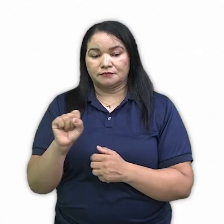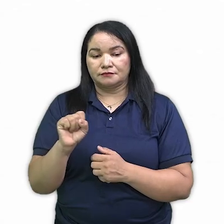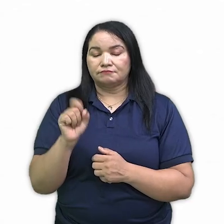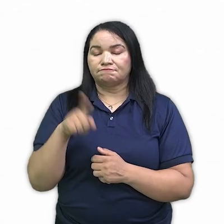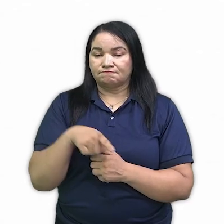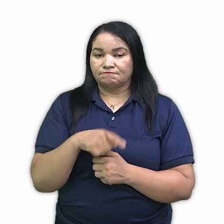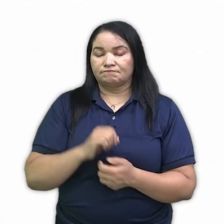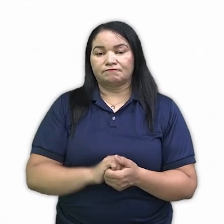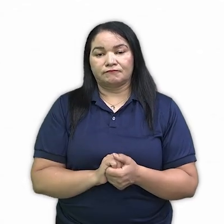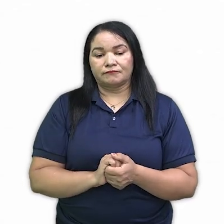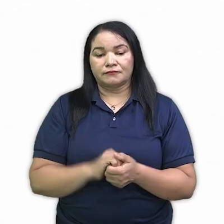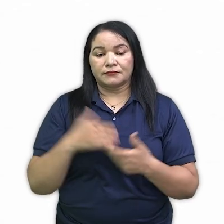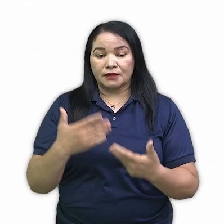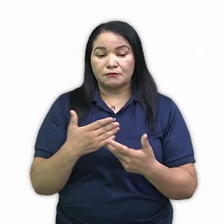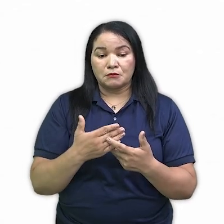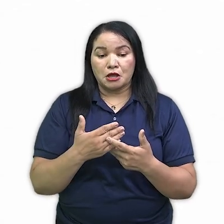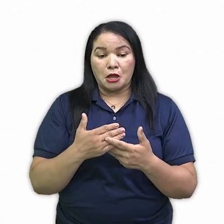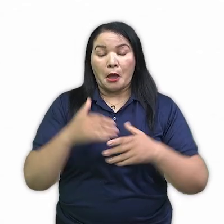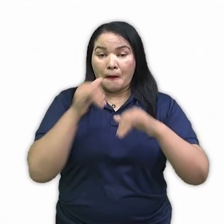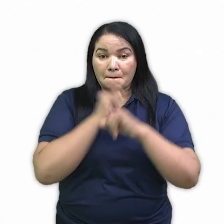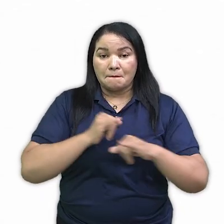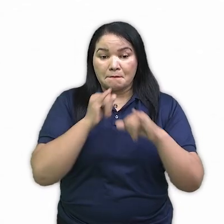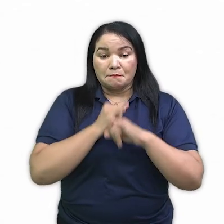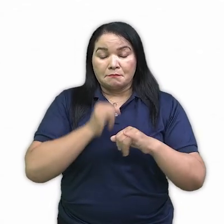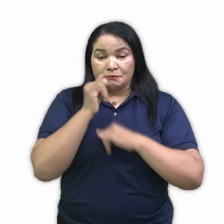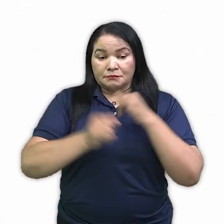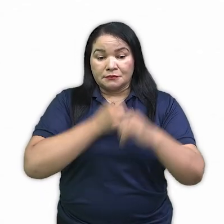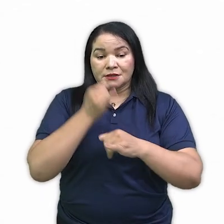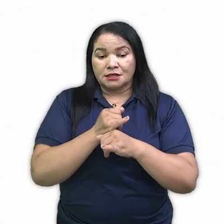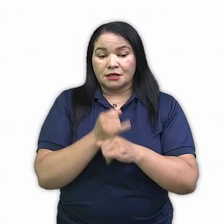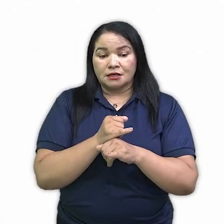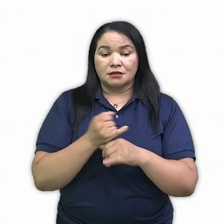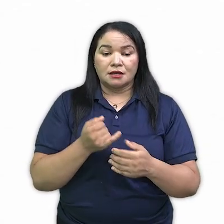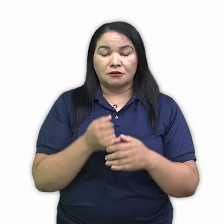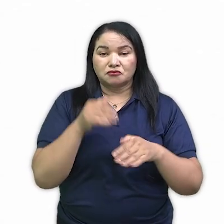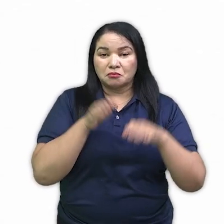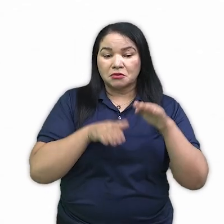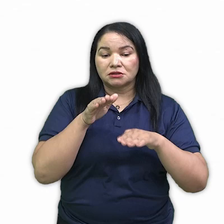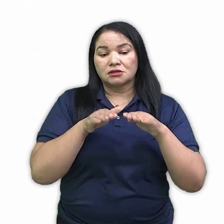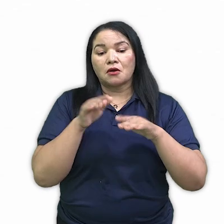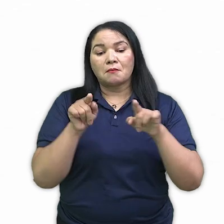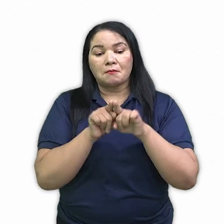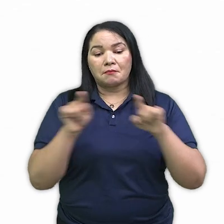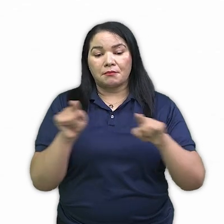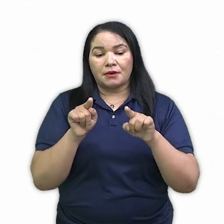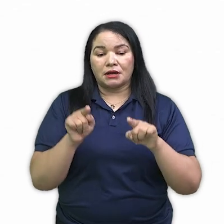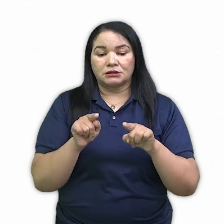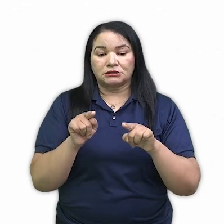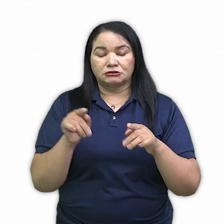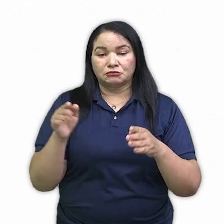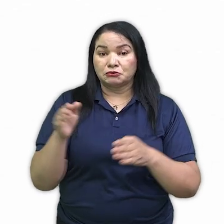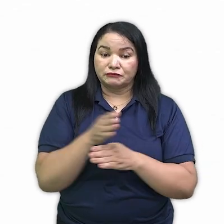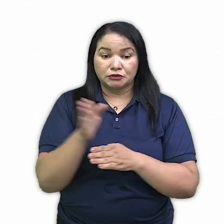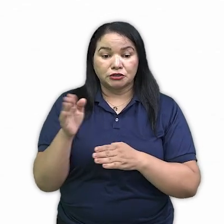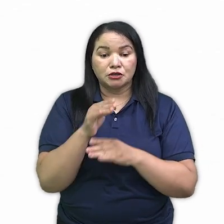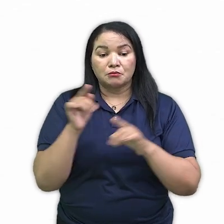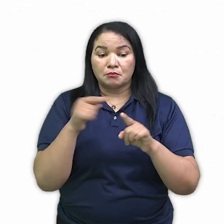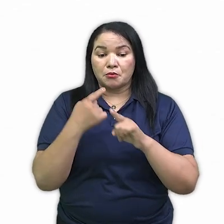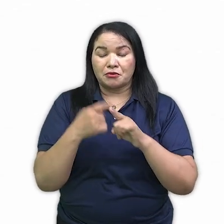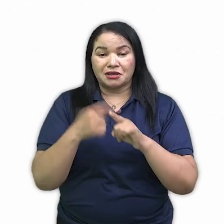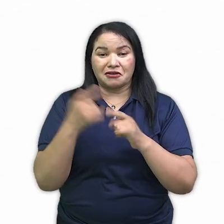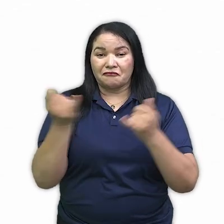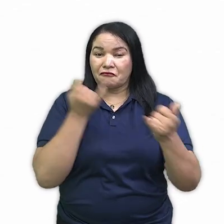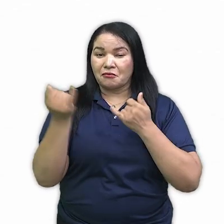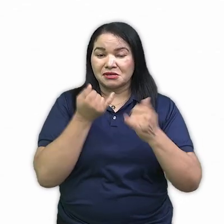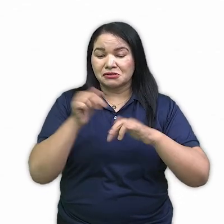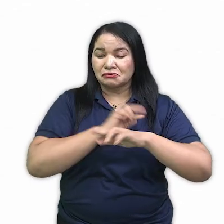embora a mídia hegemônica também seja parcial e enviesada, é no ambiente online que a